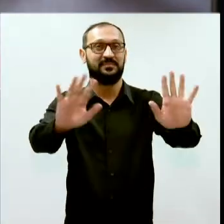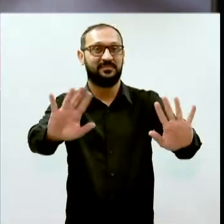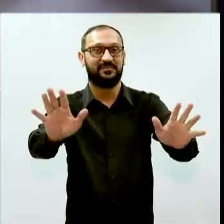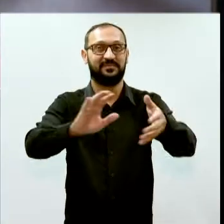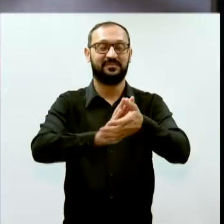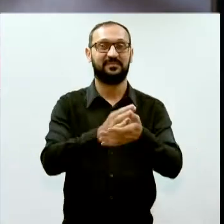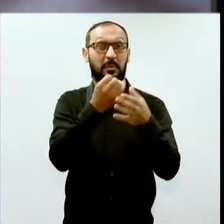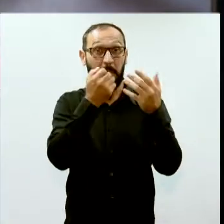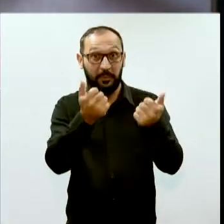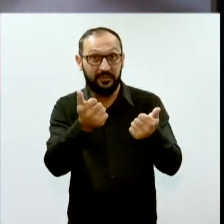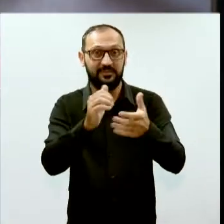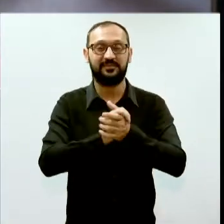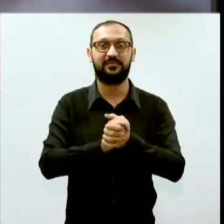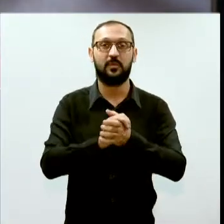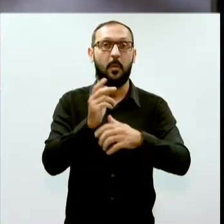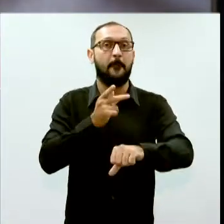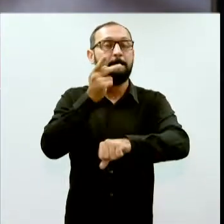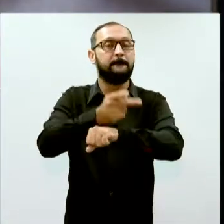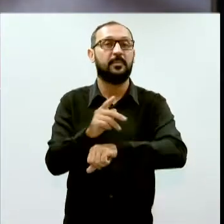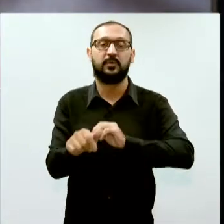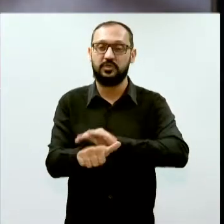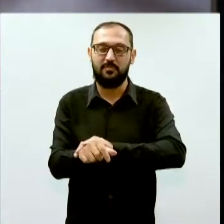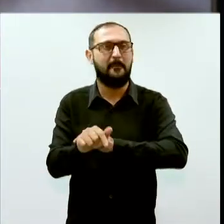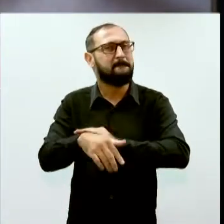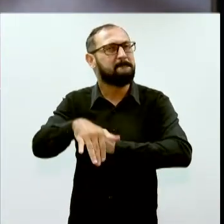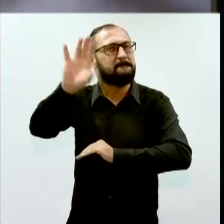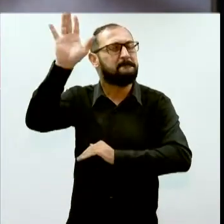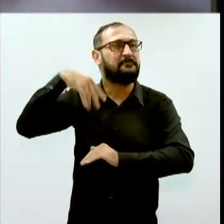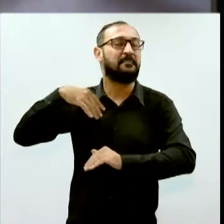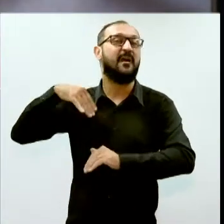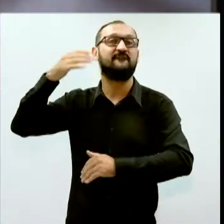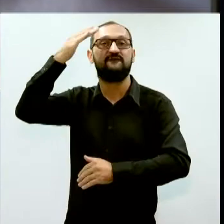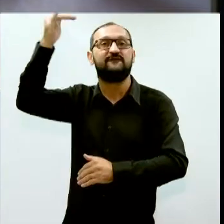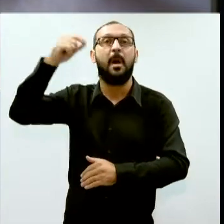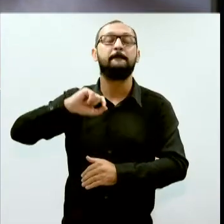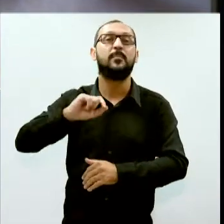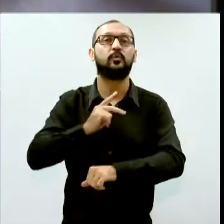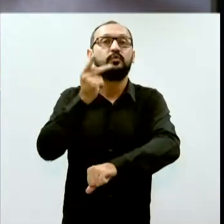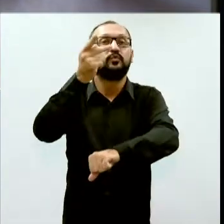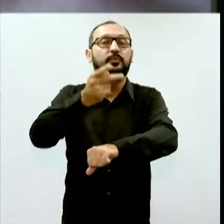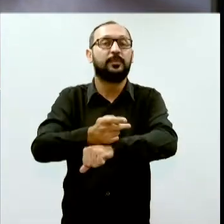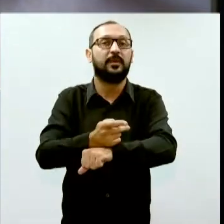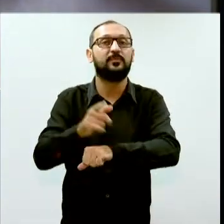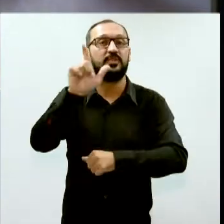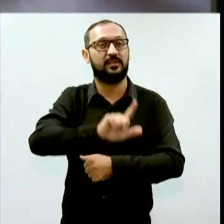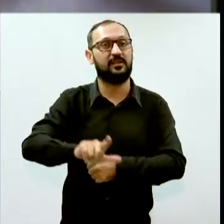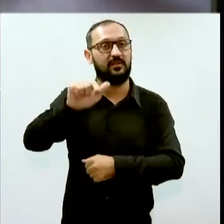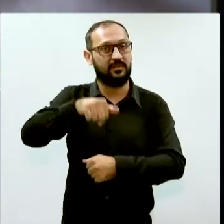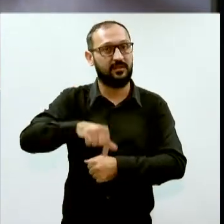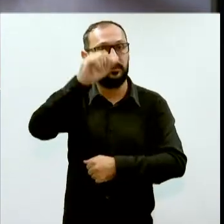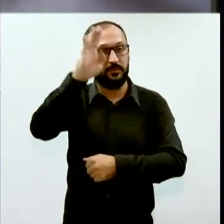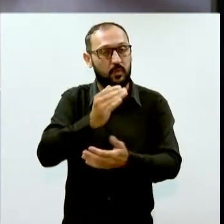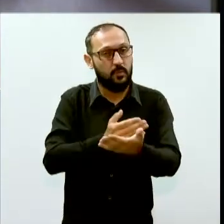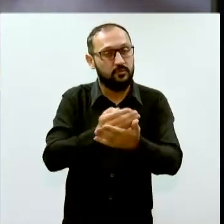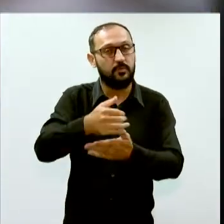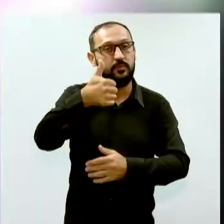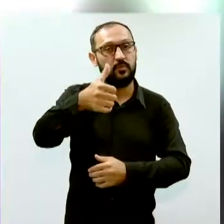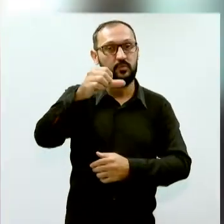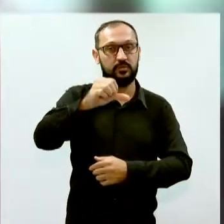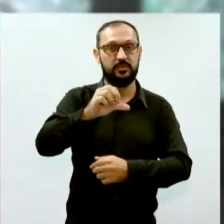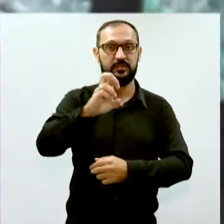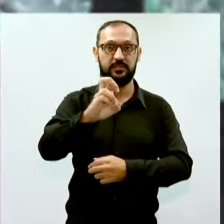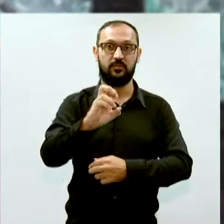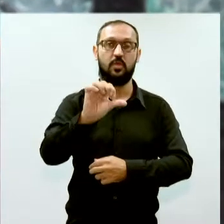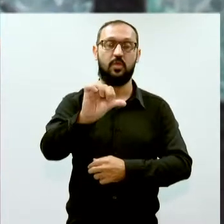Oi, gente, tudo bem? O Prêmio Jabuti é o mais tradicional prêmio literário do Brasil, concedido desde